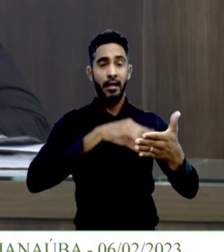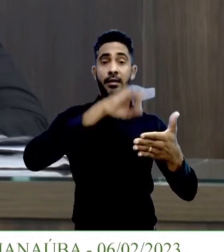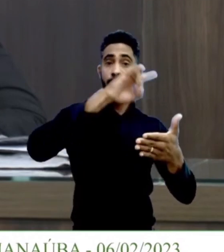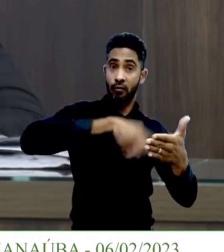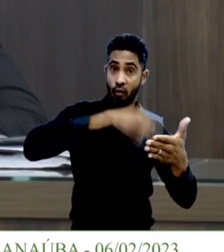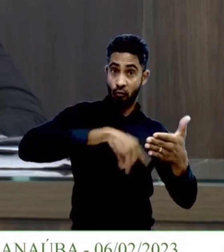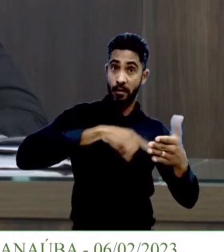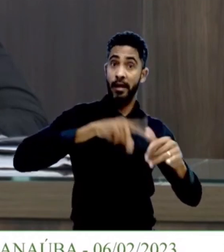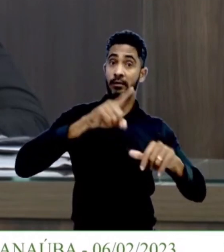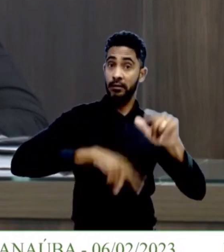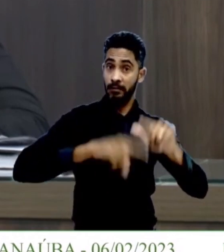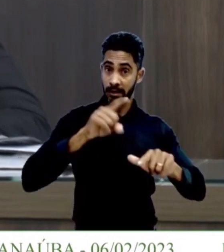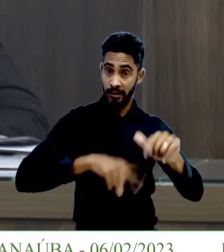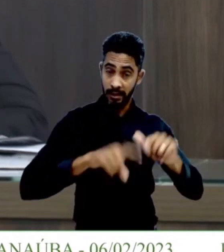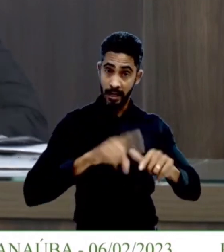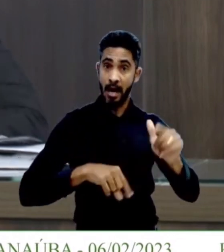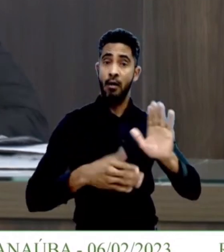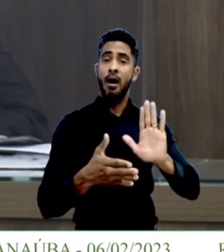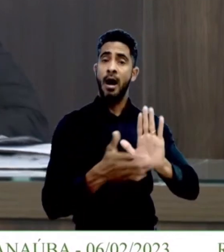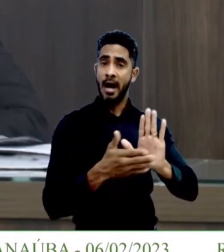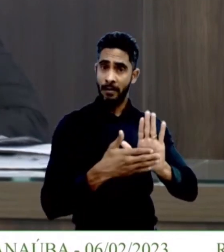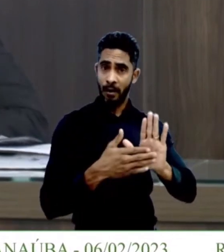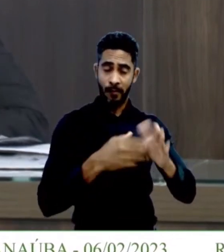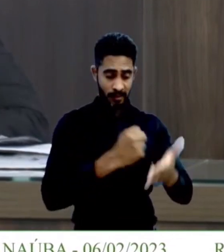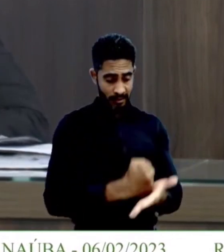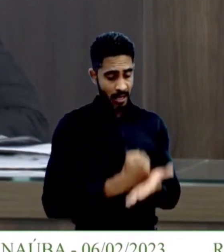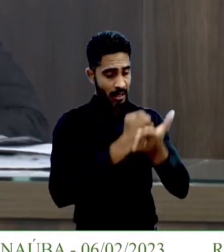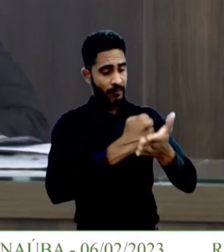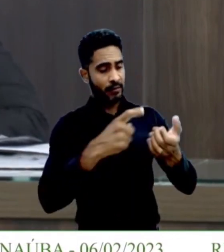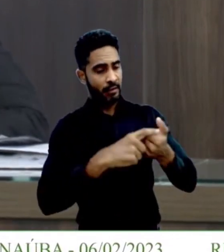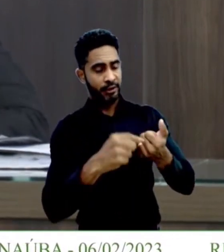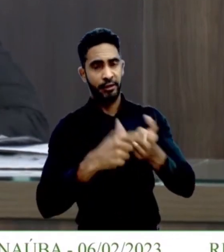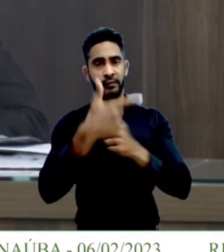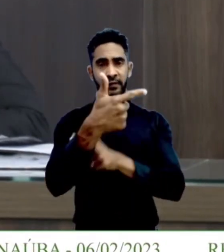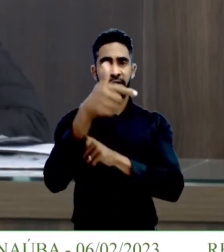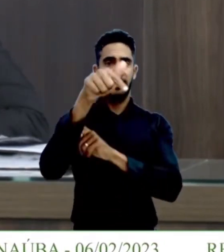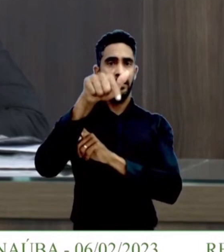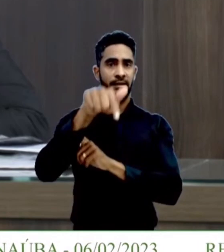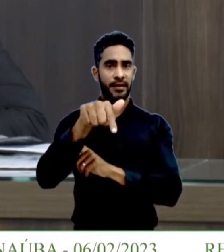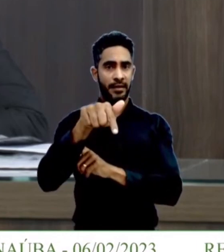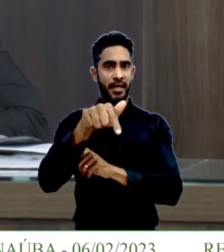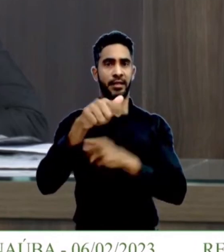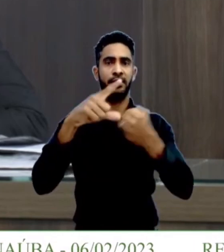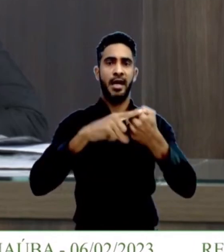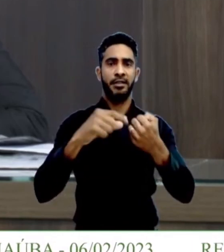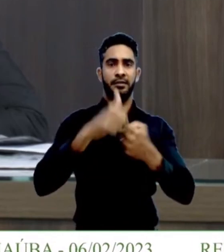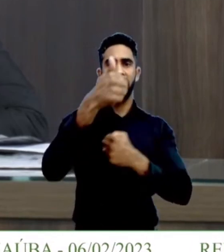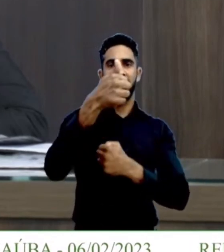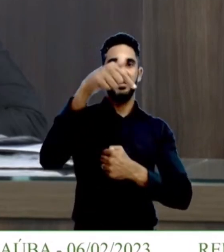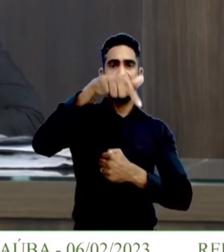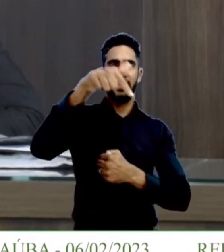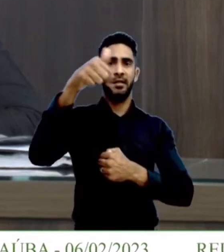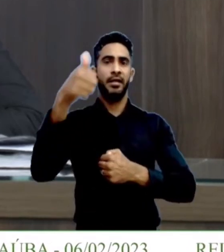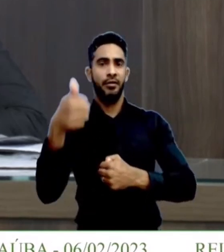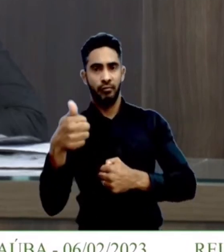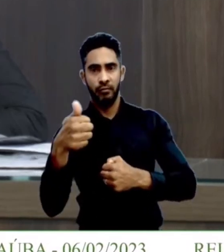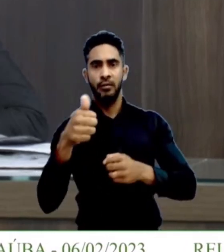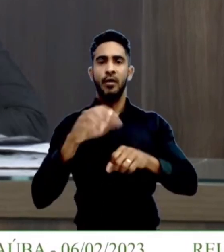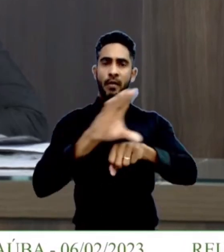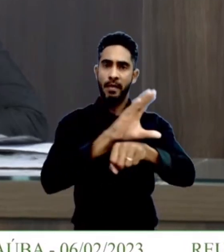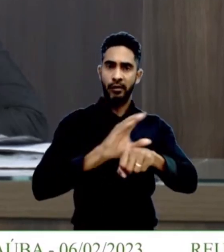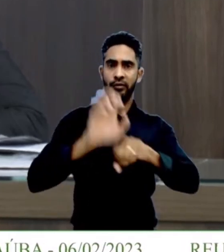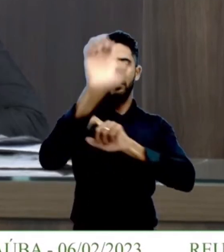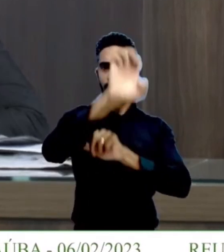que lhe constitui objeto, a proposição está ancorada no artigo 27, artigo 171 da